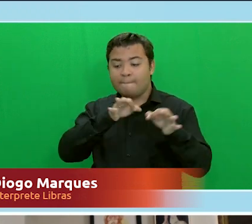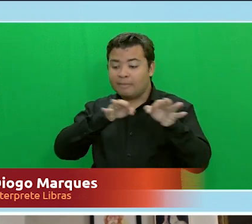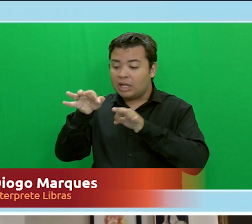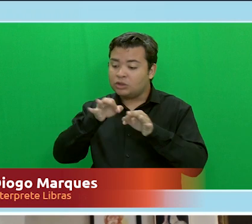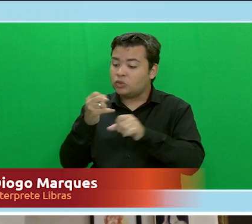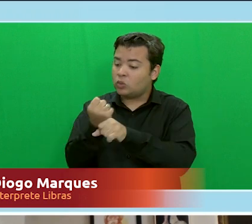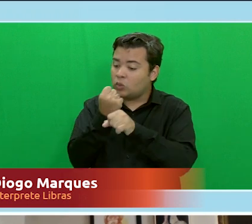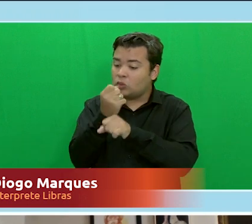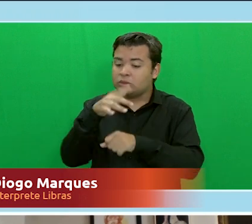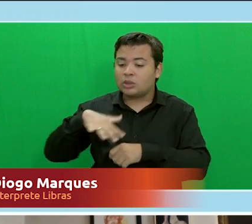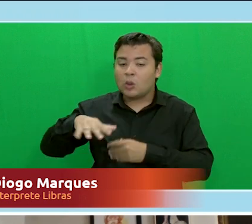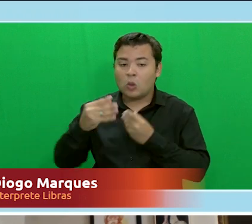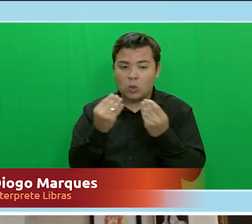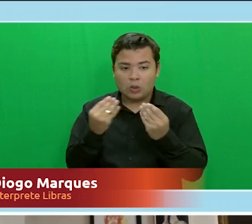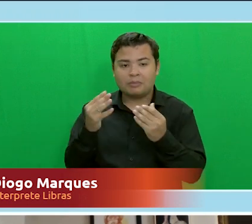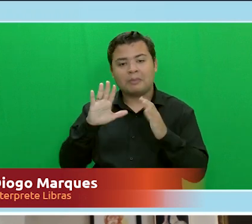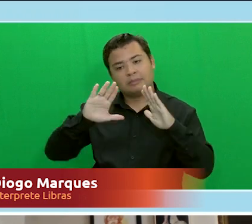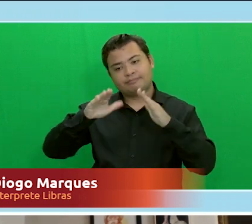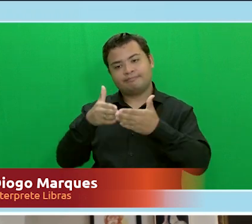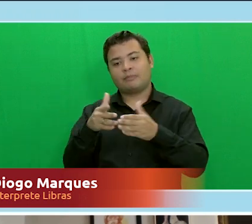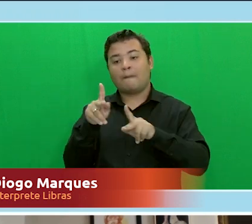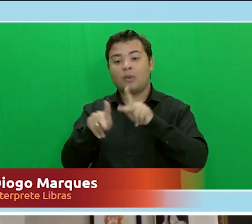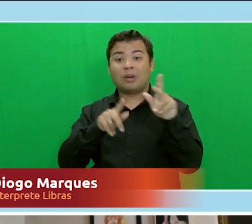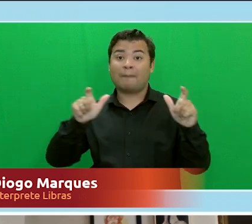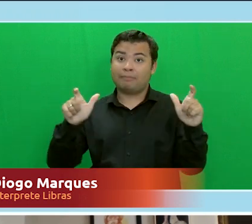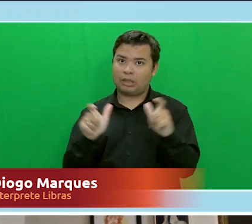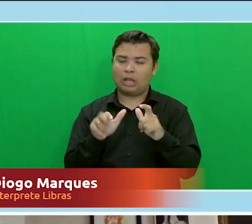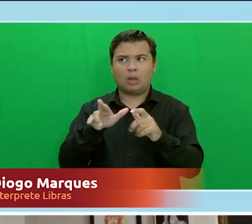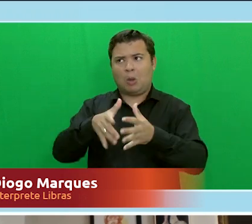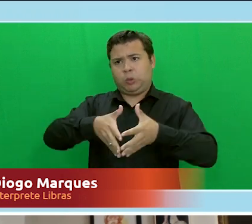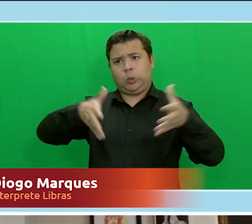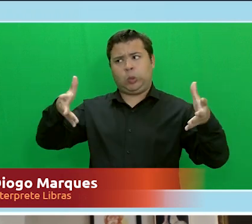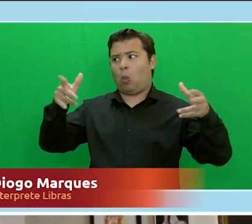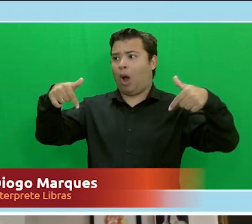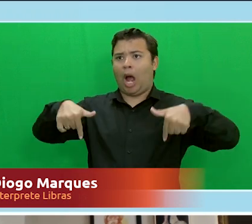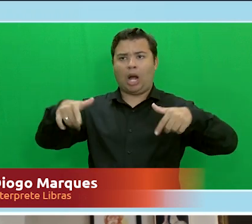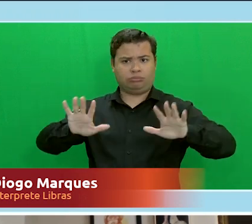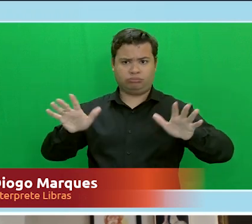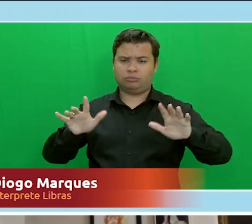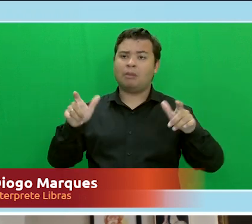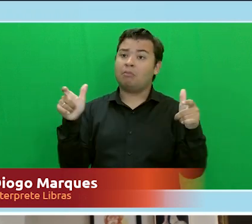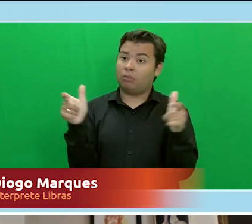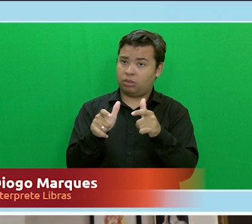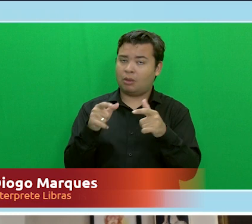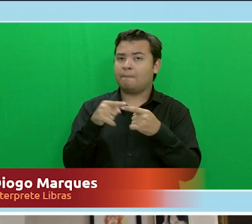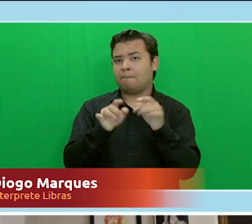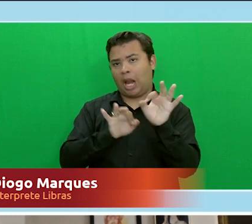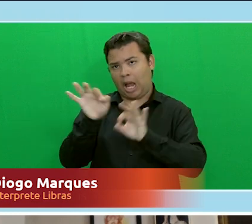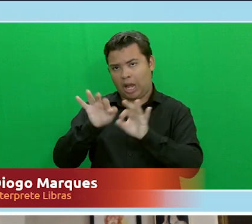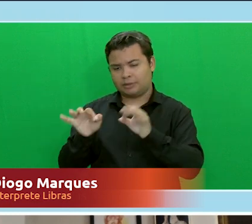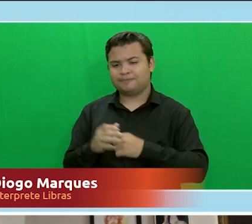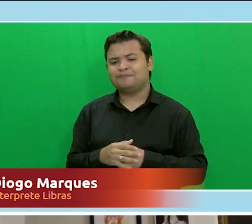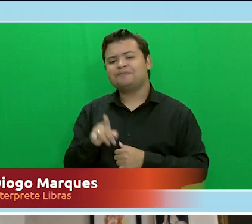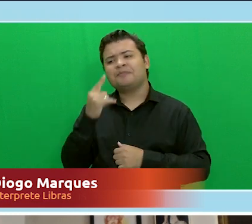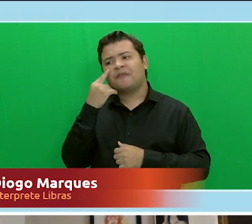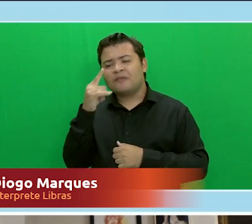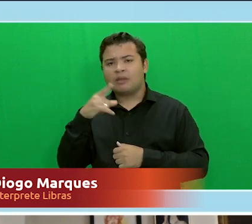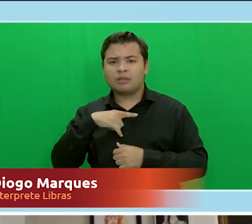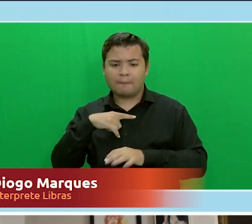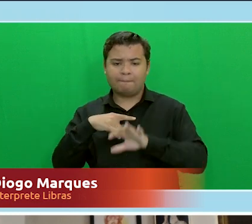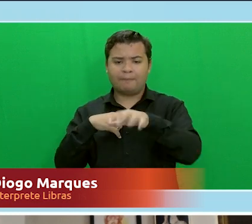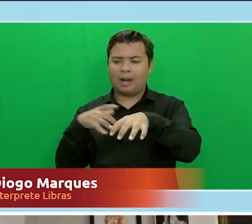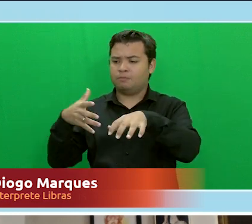planejada, esse centro urbano, mas para uma população muito menor do que nós temos hoje, né? Como é que a senhora analisa